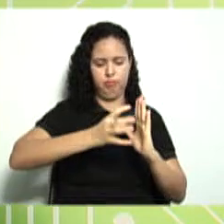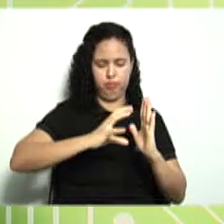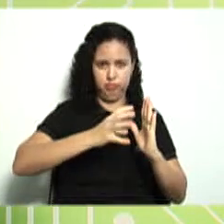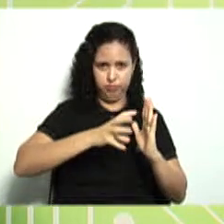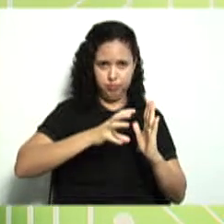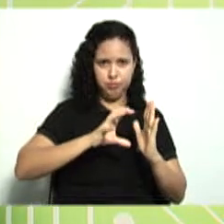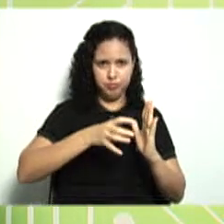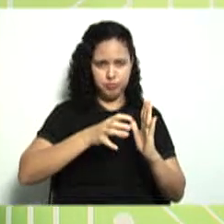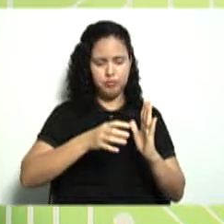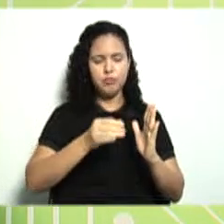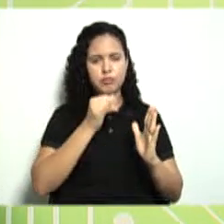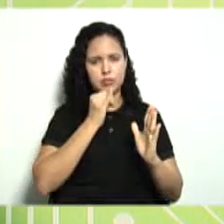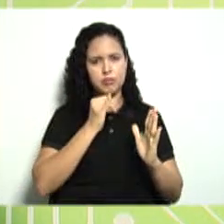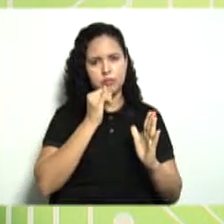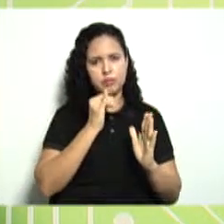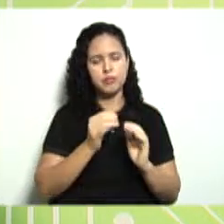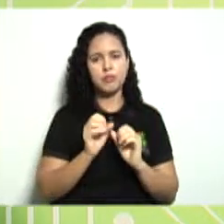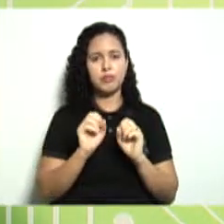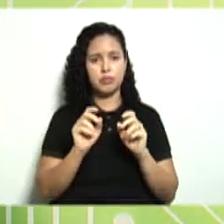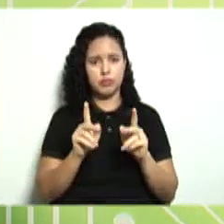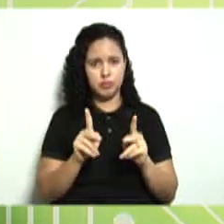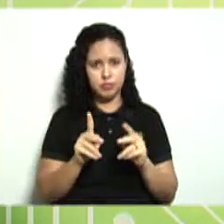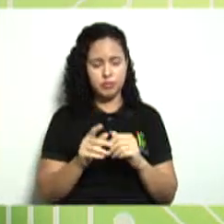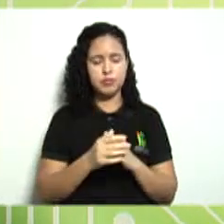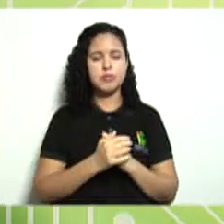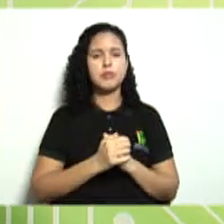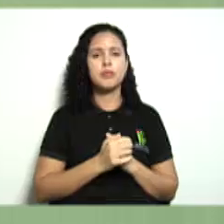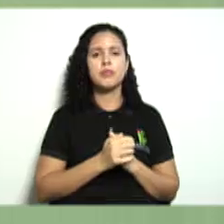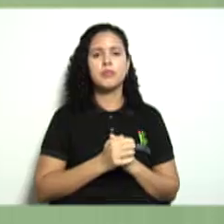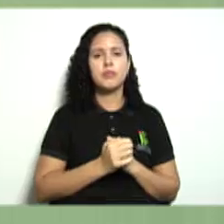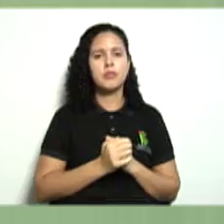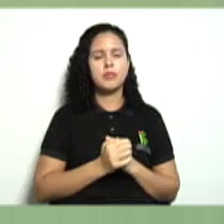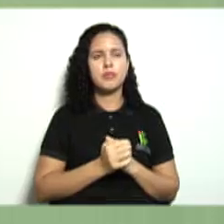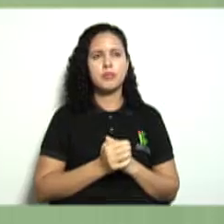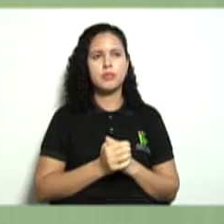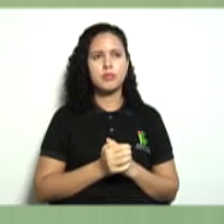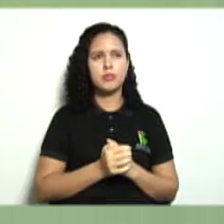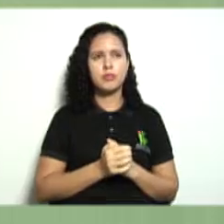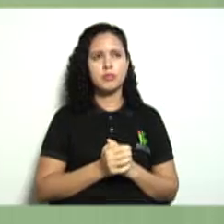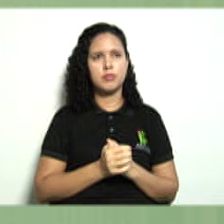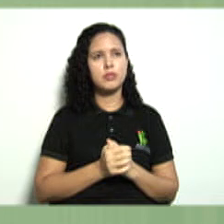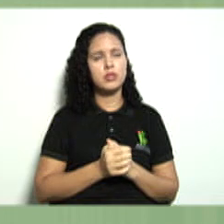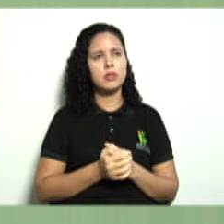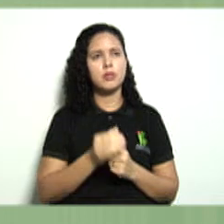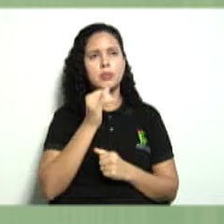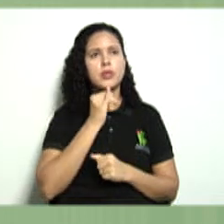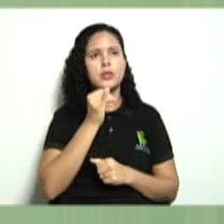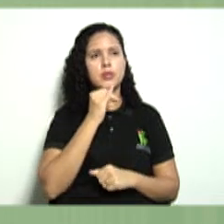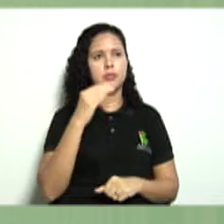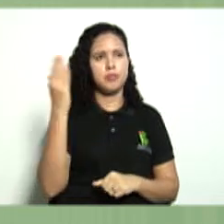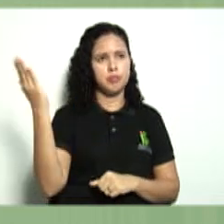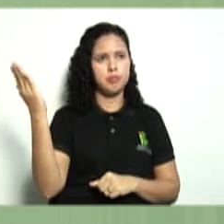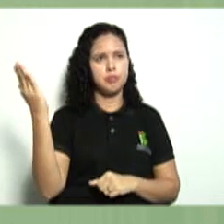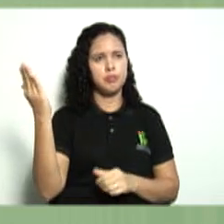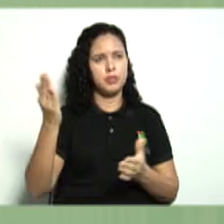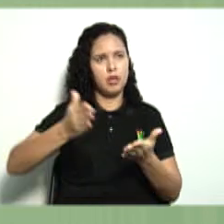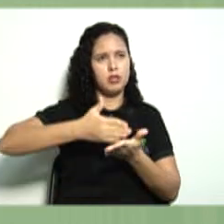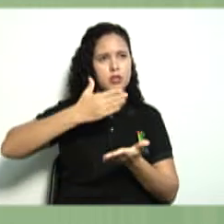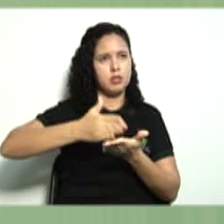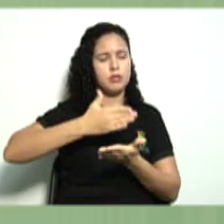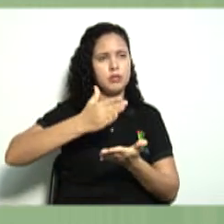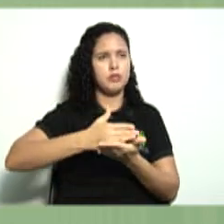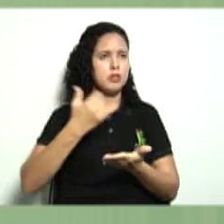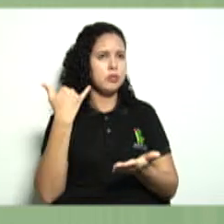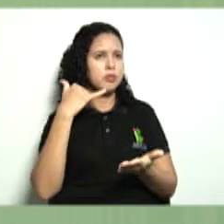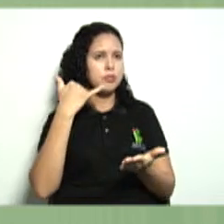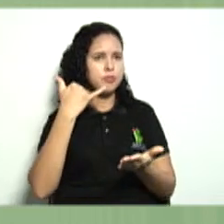banco de dados, por exemplo, ok? E aí aqui, ó, os dois exemplos que eu mostrei para vocês, uma lista física, certo? E como o